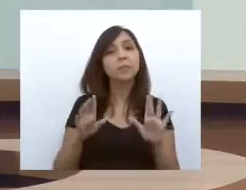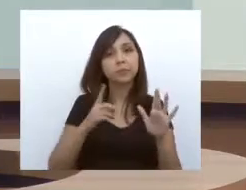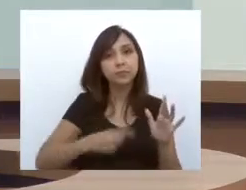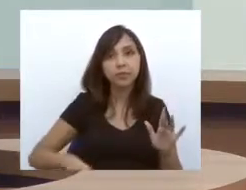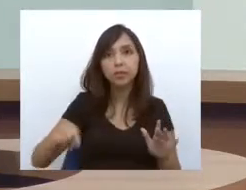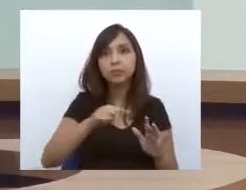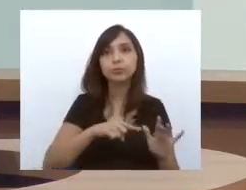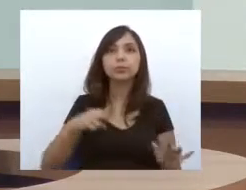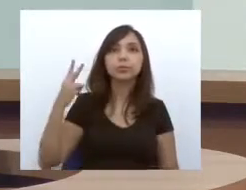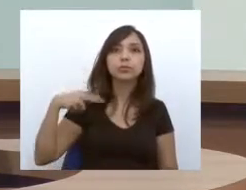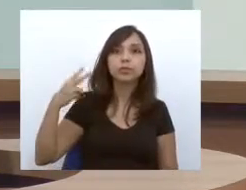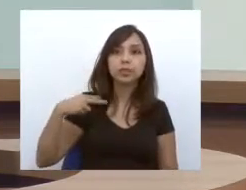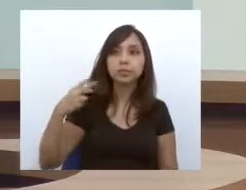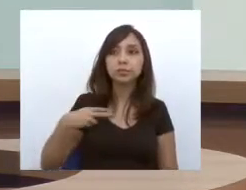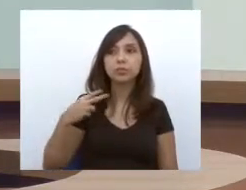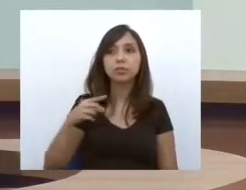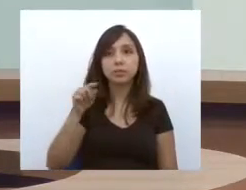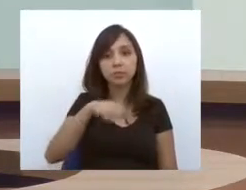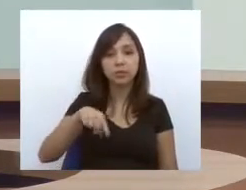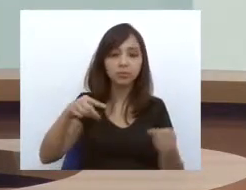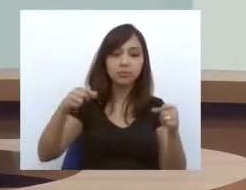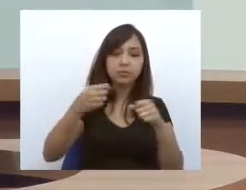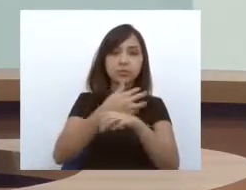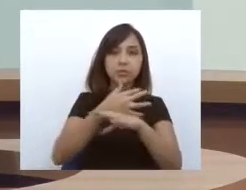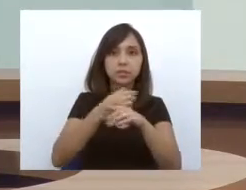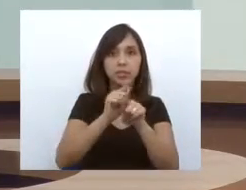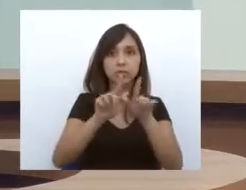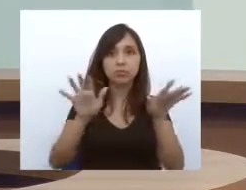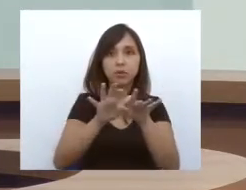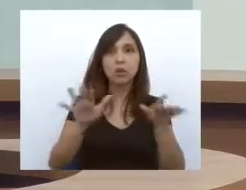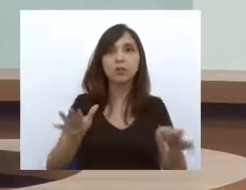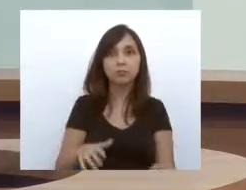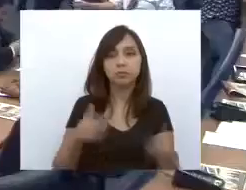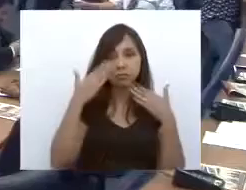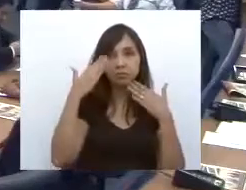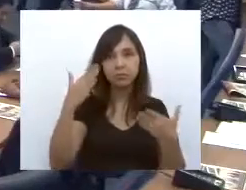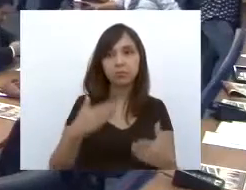os vereadores, nesse momento, são vereadores da cidade de Guarulhos. Obrigado, senhor presidente.